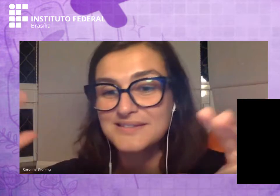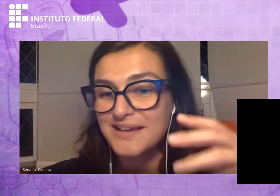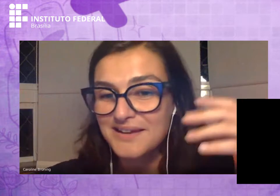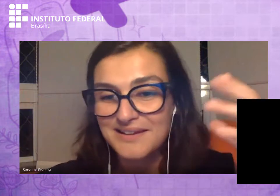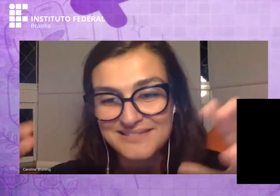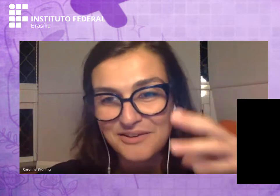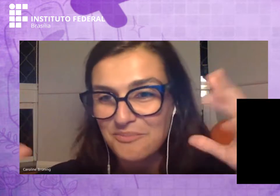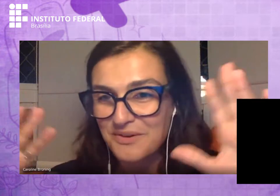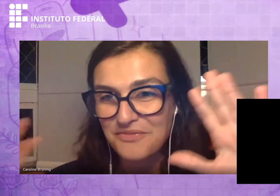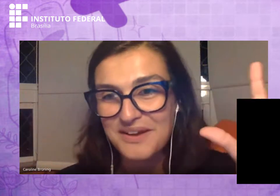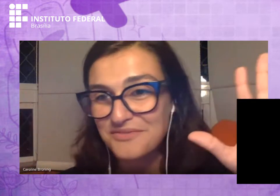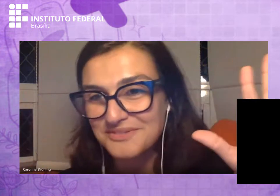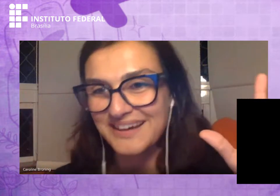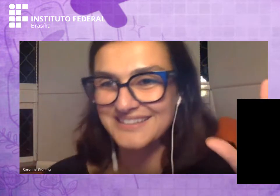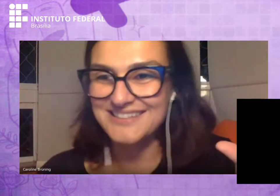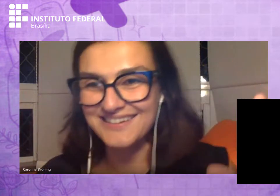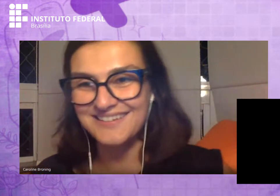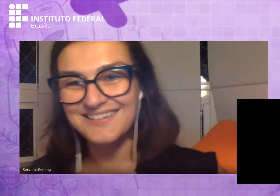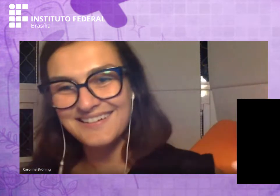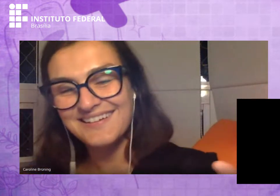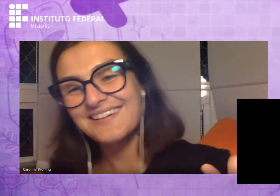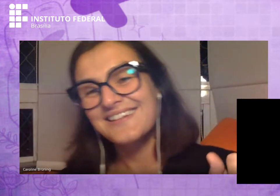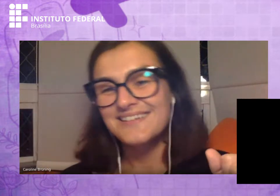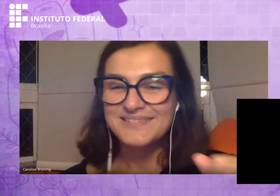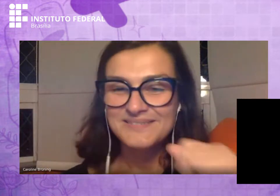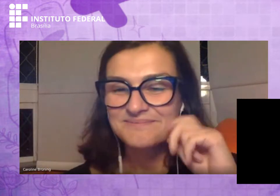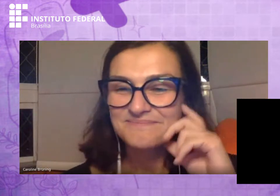vocês quiserem interromper, fiquem à vontade.